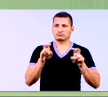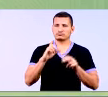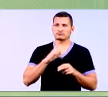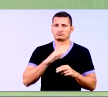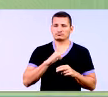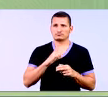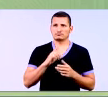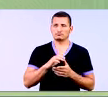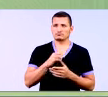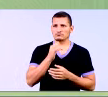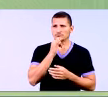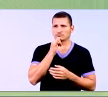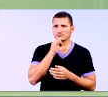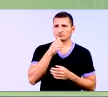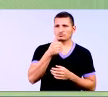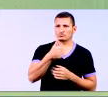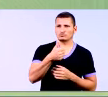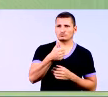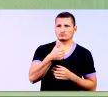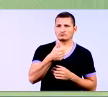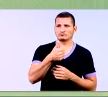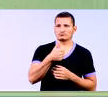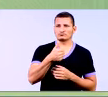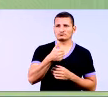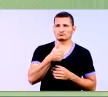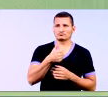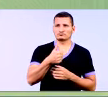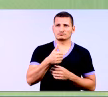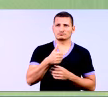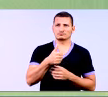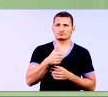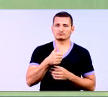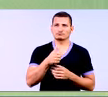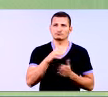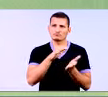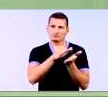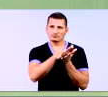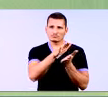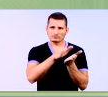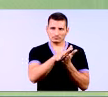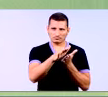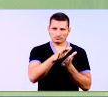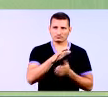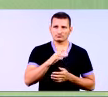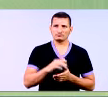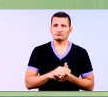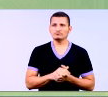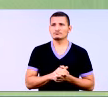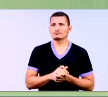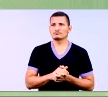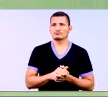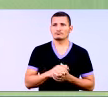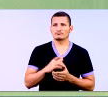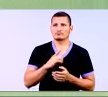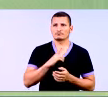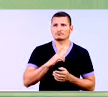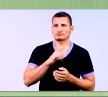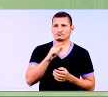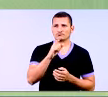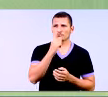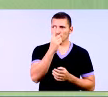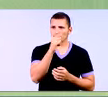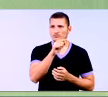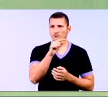que tem atividade 1. Sei lá, mandar para a impressora. Tem atividade que ela gasta um ciclo para